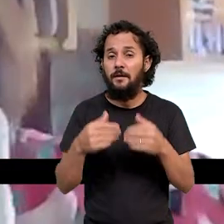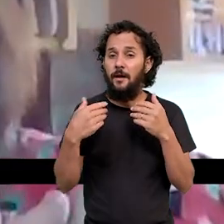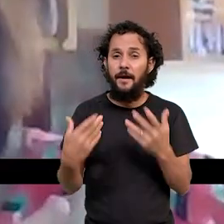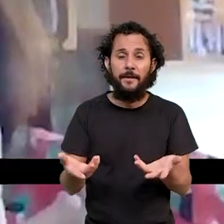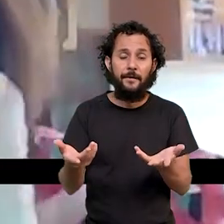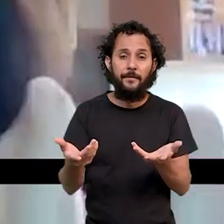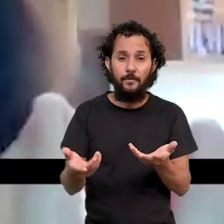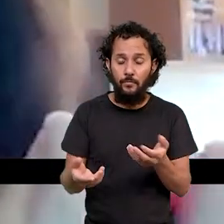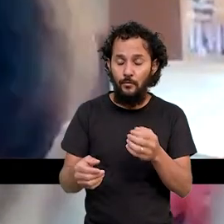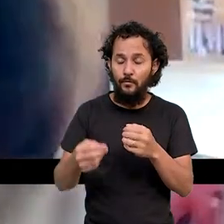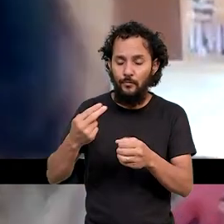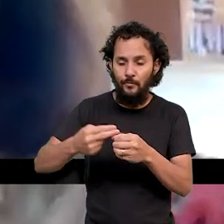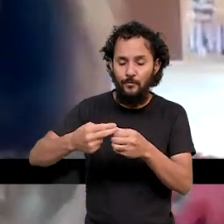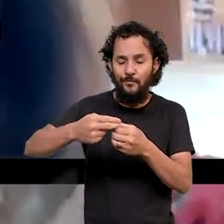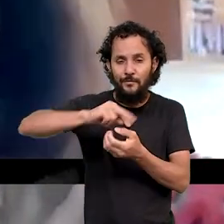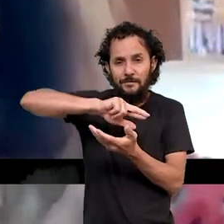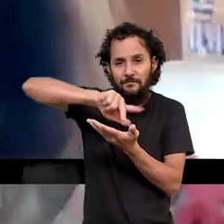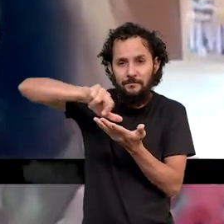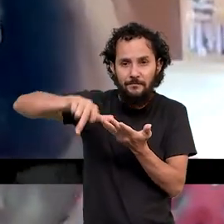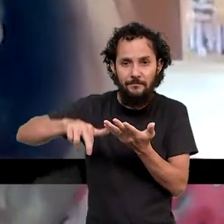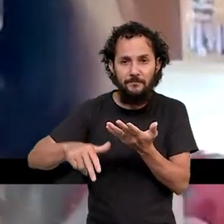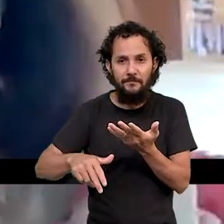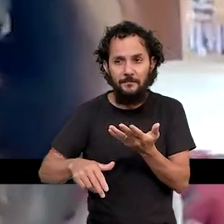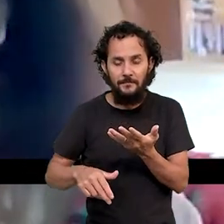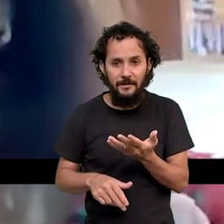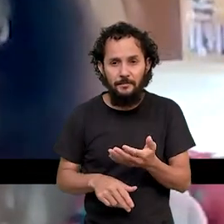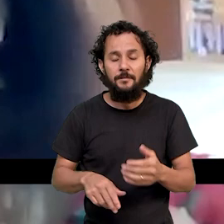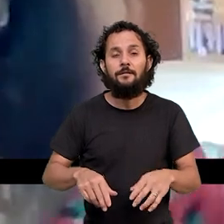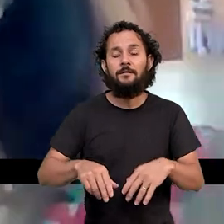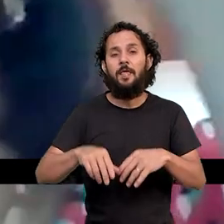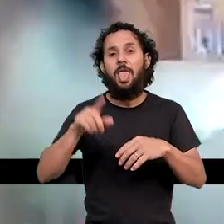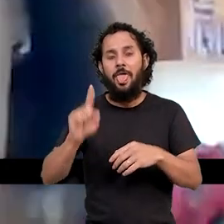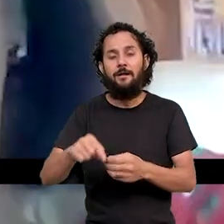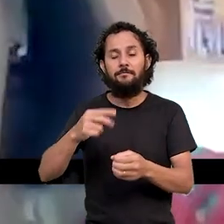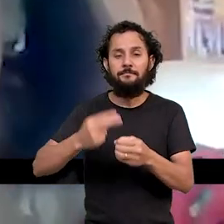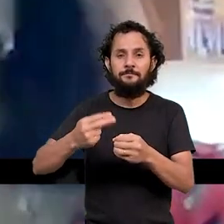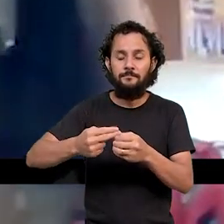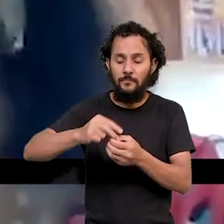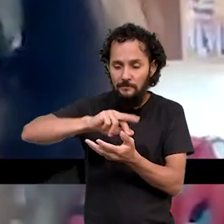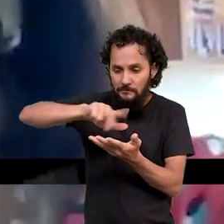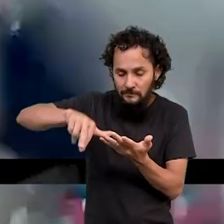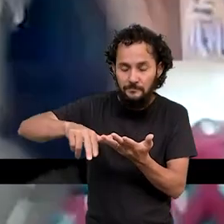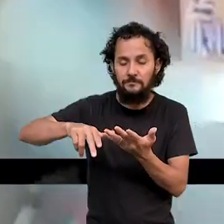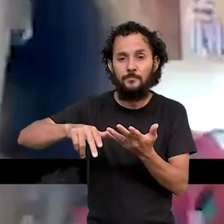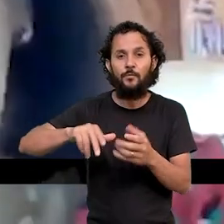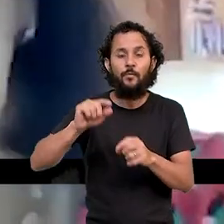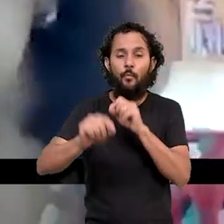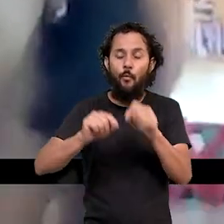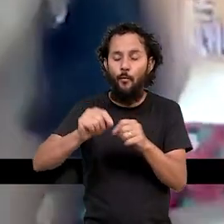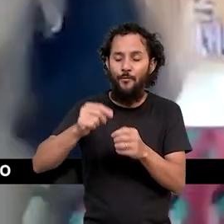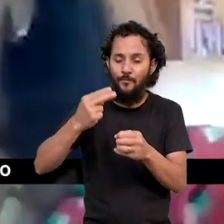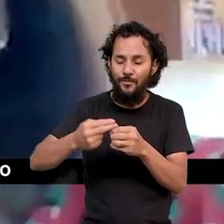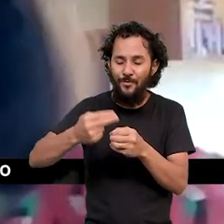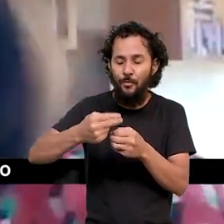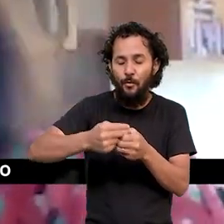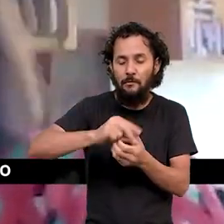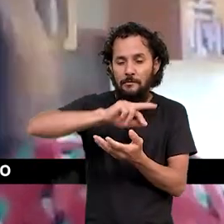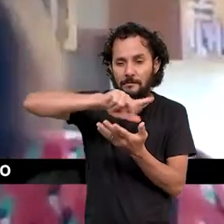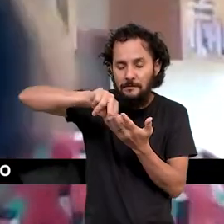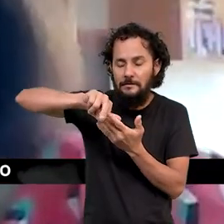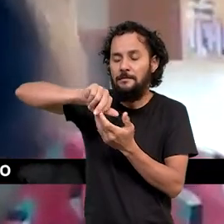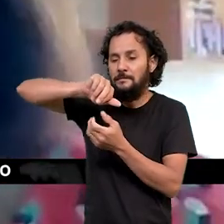e um núcleo diversificado. E uma parte diversificada, um núcleo comum, estou misturando, um núcleo comum e uma